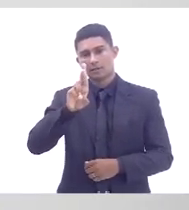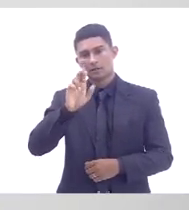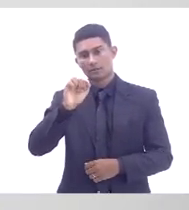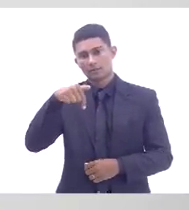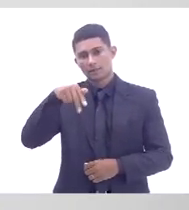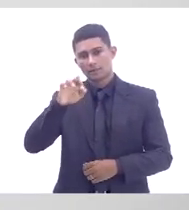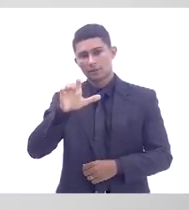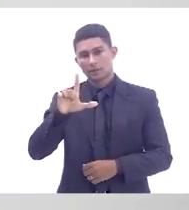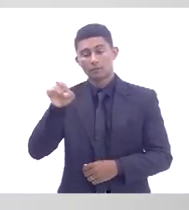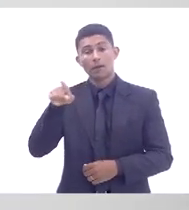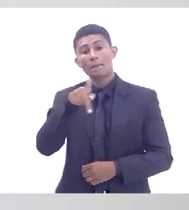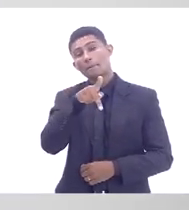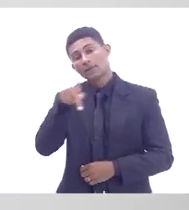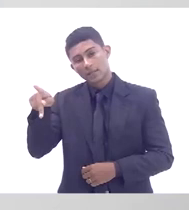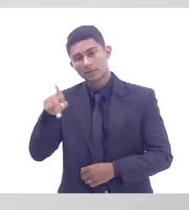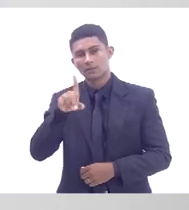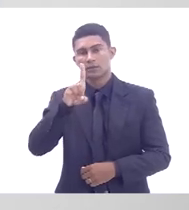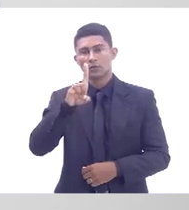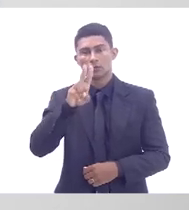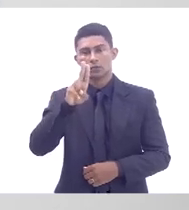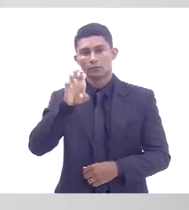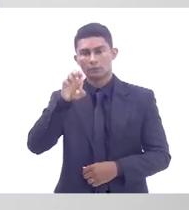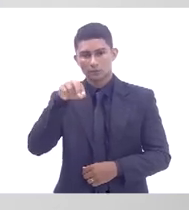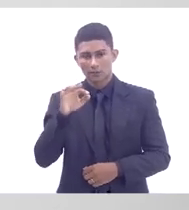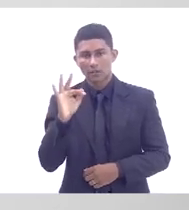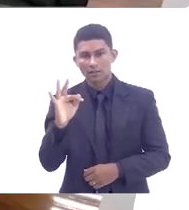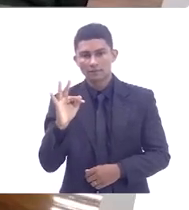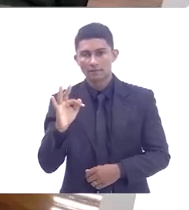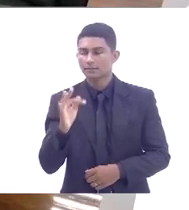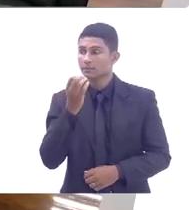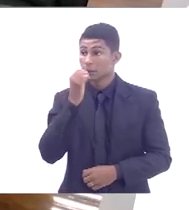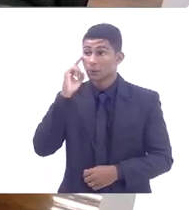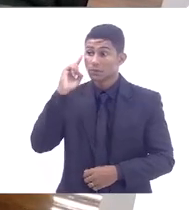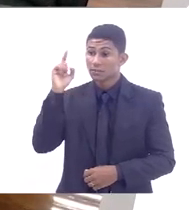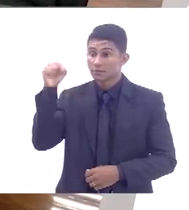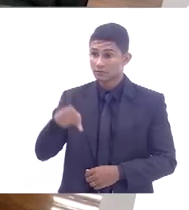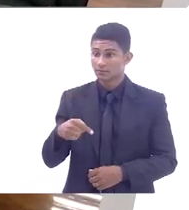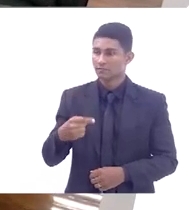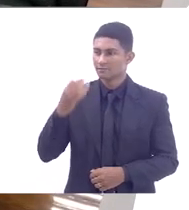presidente da doença bom dia obrigado pela presença